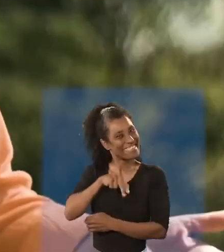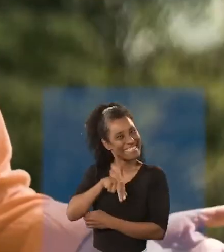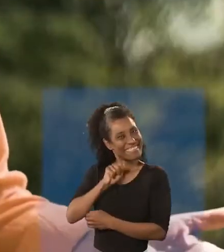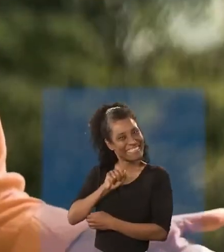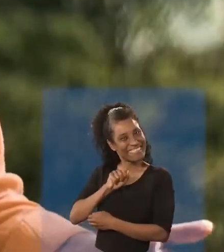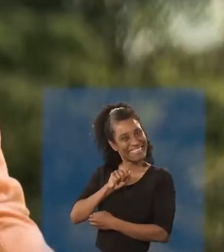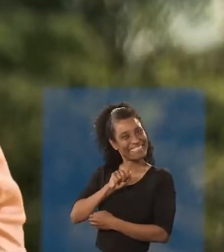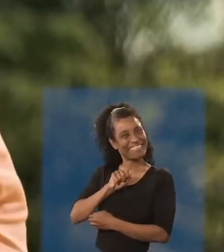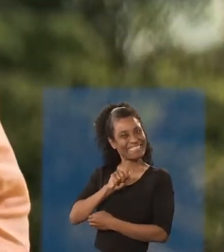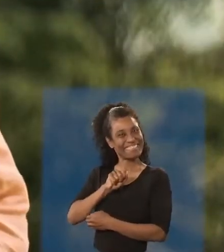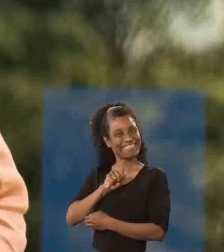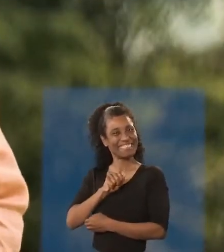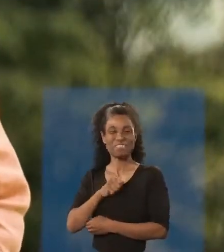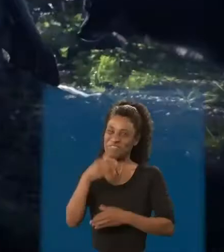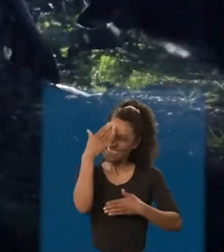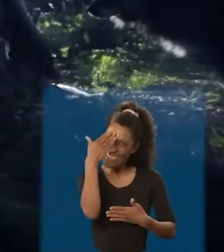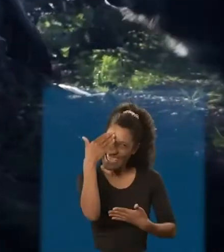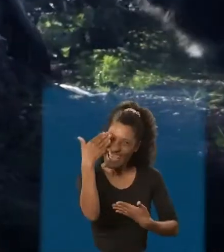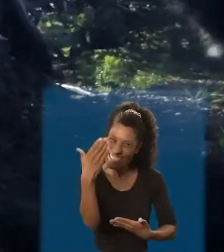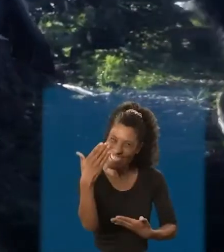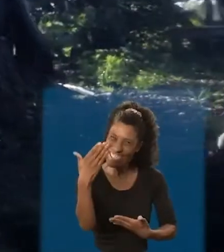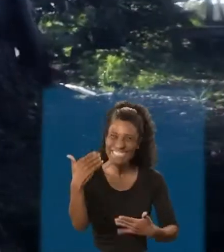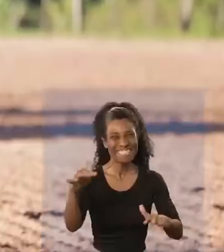Muito obrigada pela tua atenção.